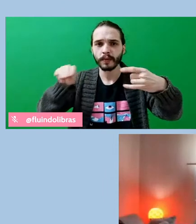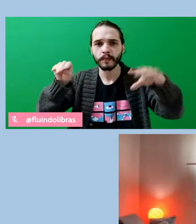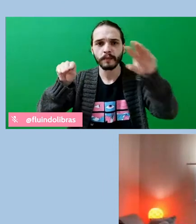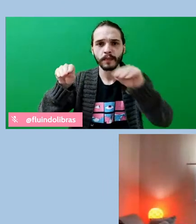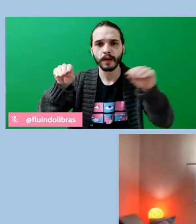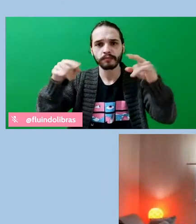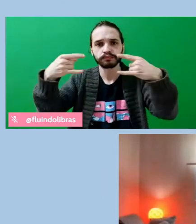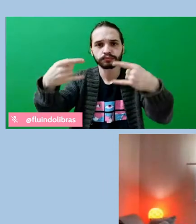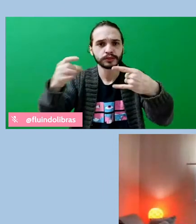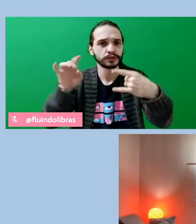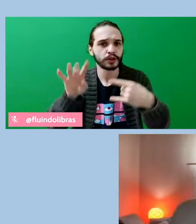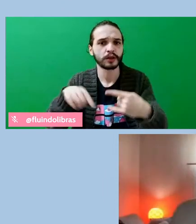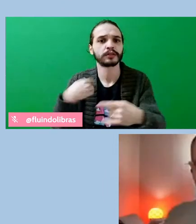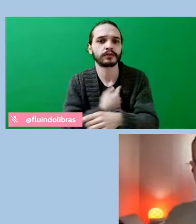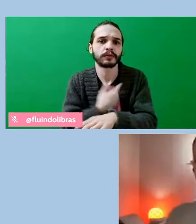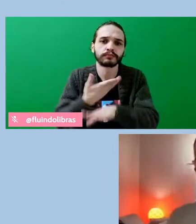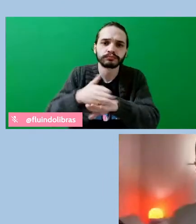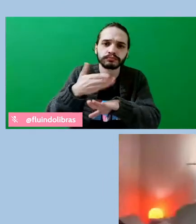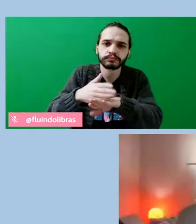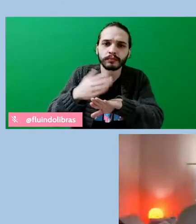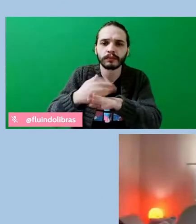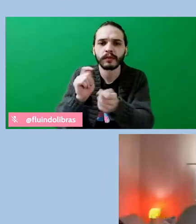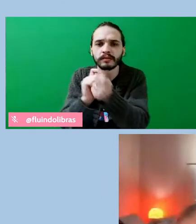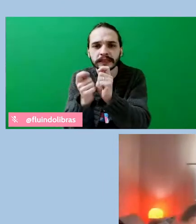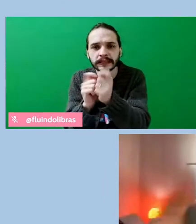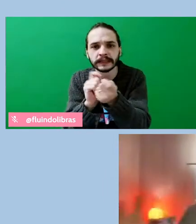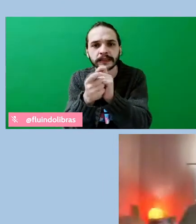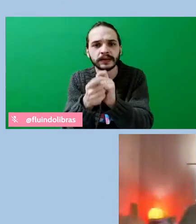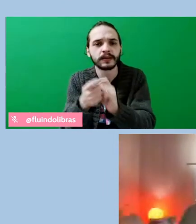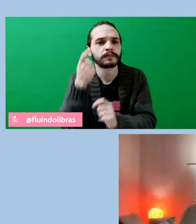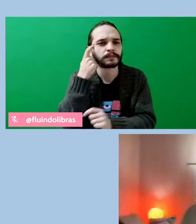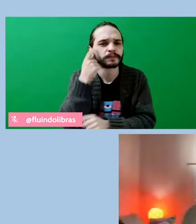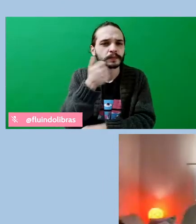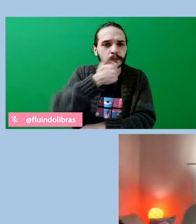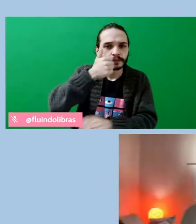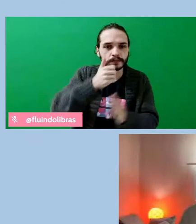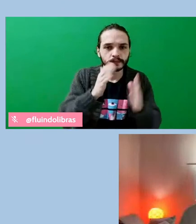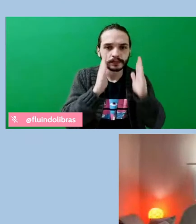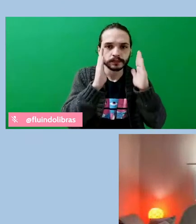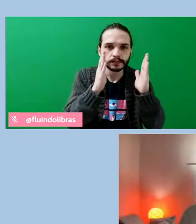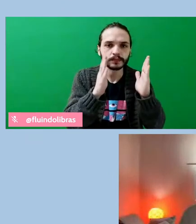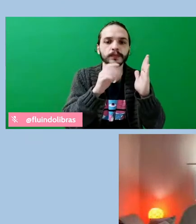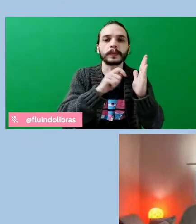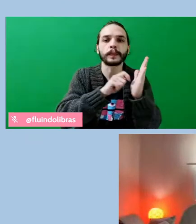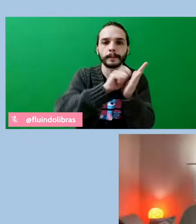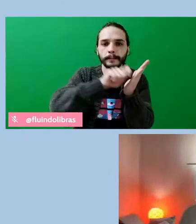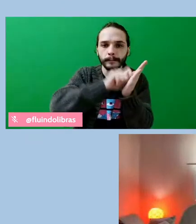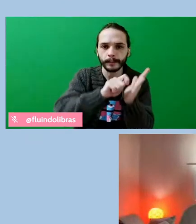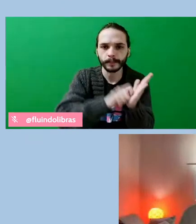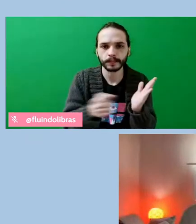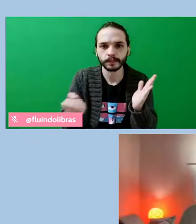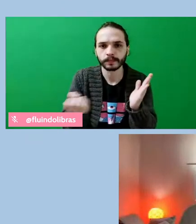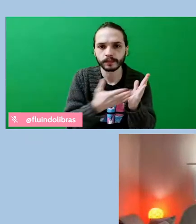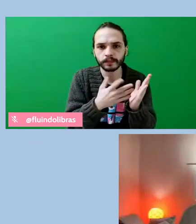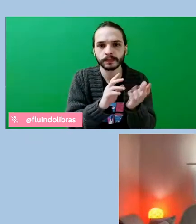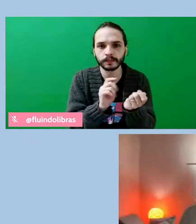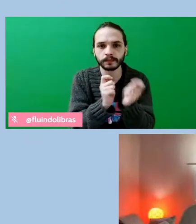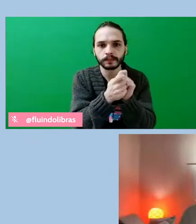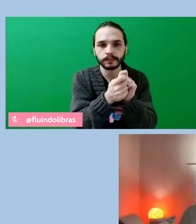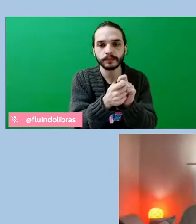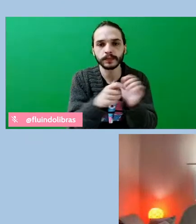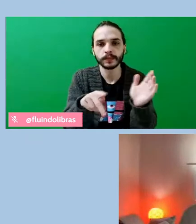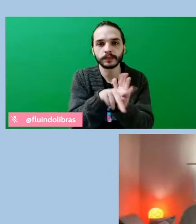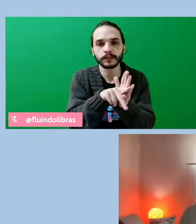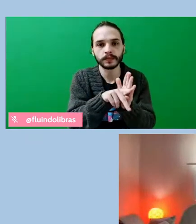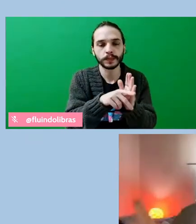adaptando e ensaiando ao mesmo tempo, entende? Então a gente falava, vamos pegar essa primeira parte hoje, escrever uma versão nova. Então o Heitor e eu montávamos uma nova versão dos